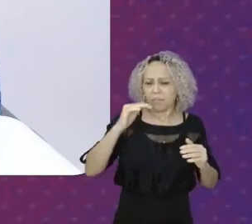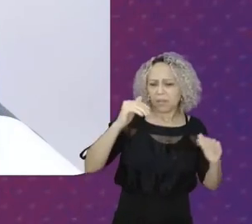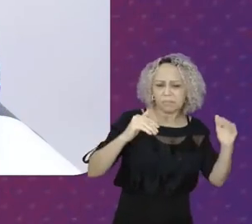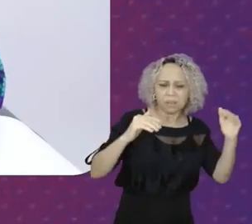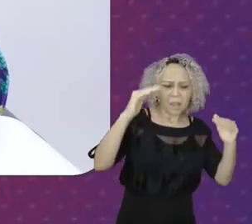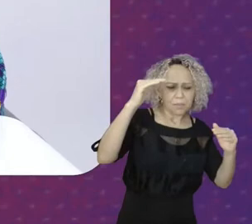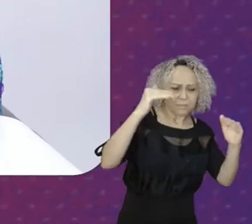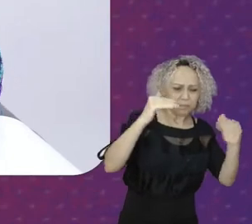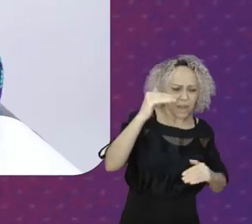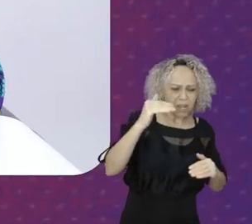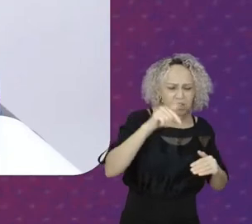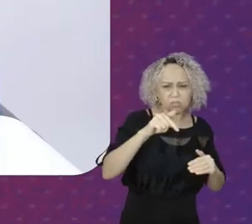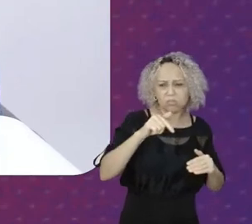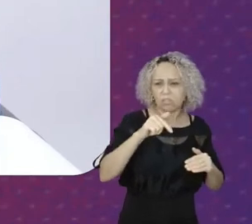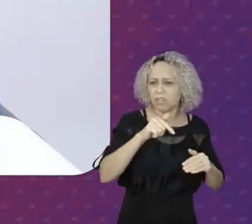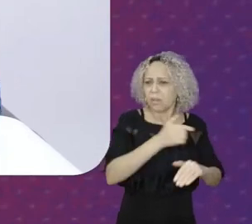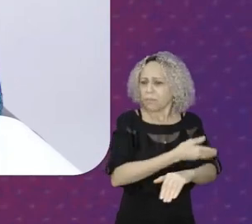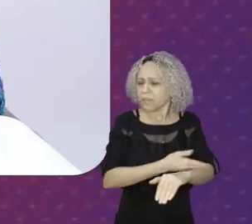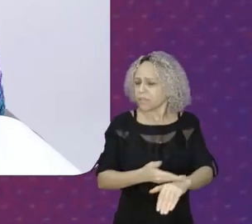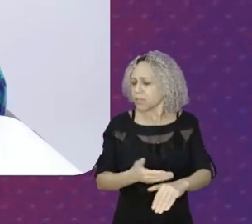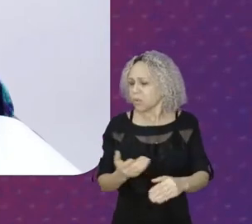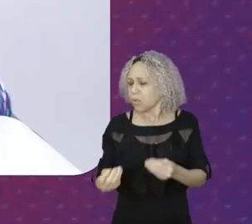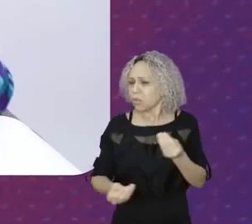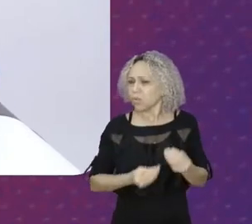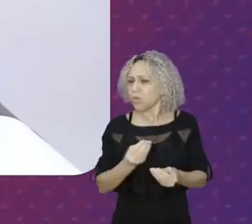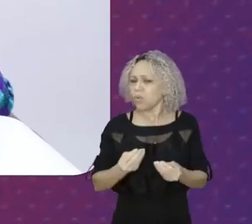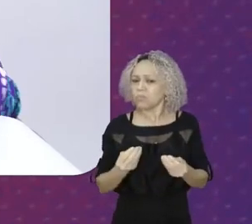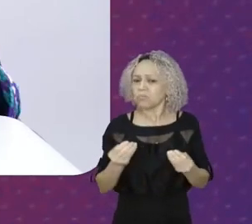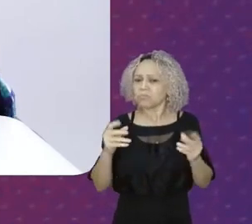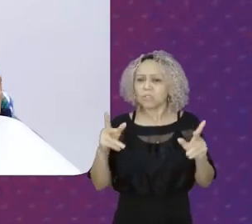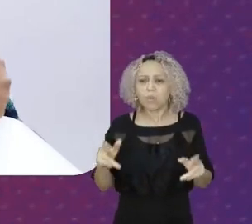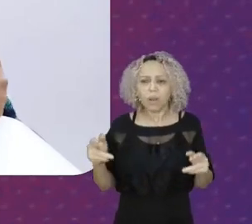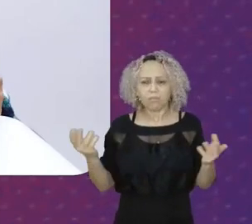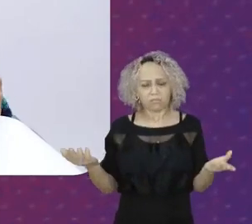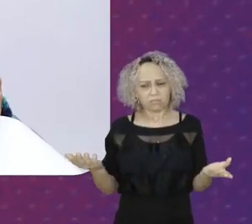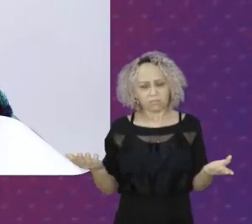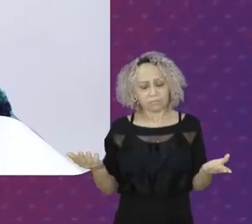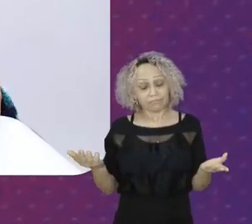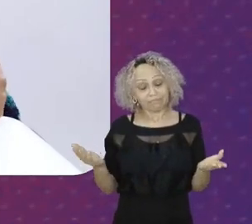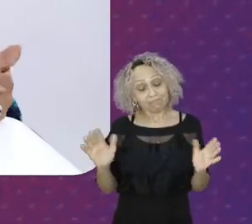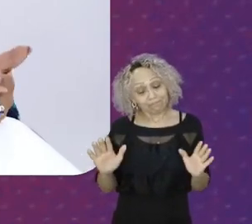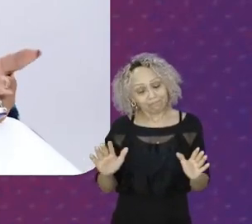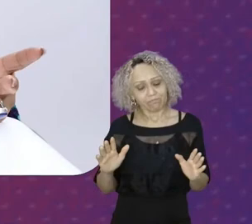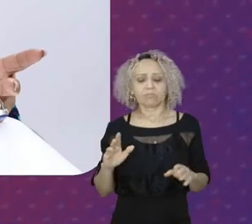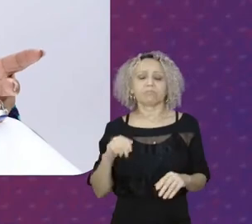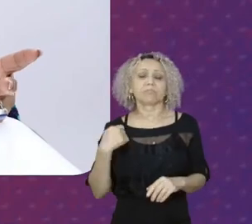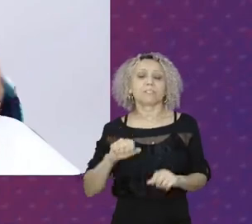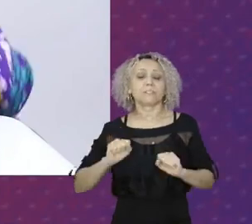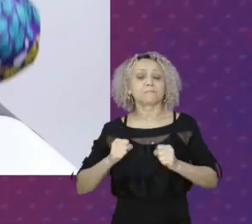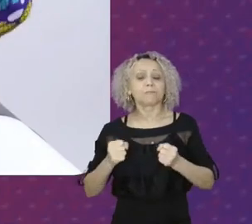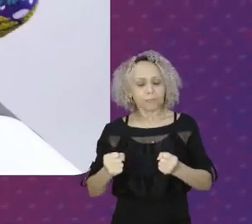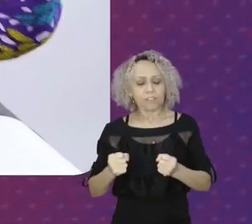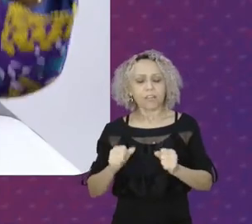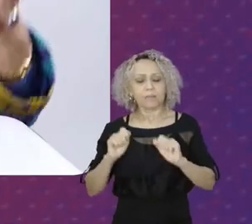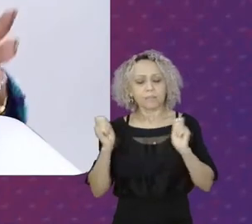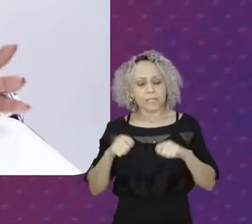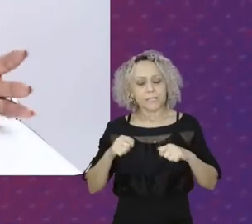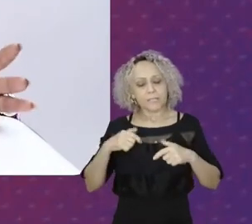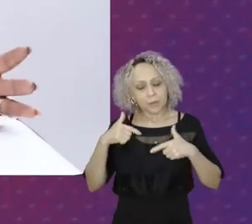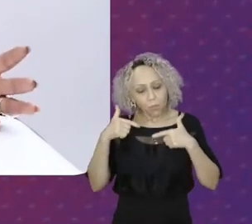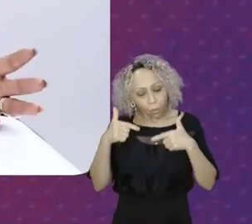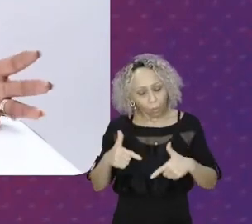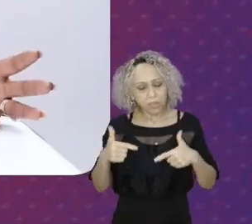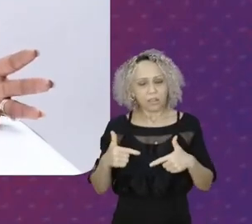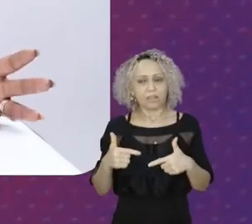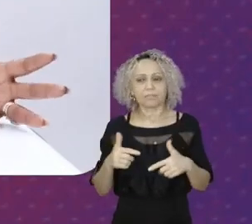da urgência e da necessidade, que é isso que quer, quando reelegeu o presidente Lula, nas circunstâncias